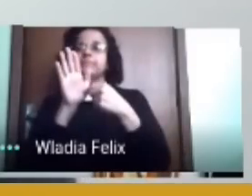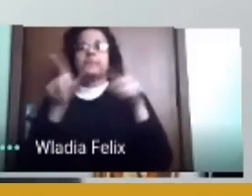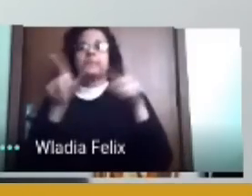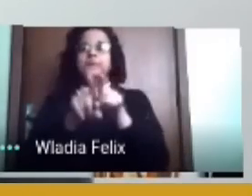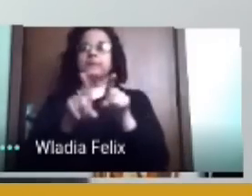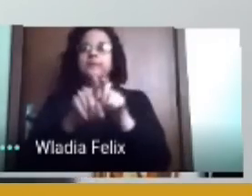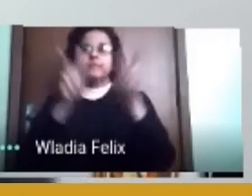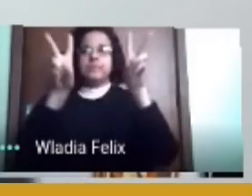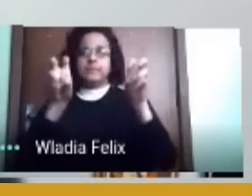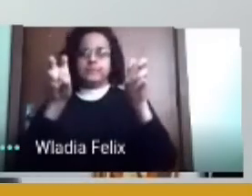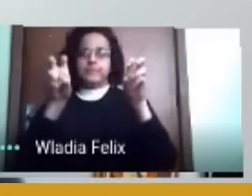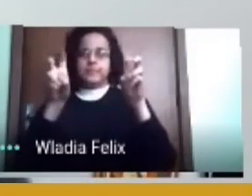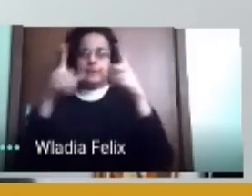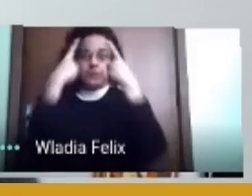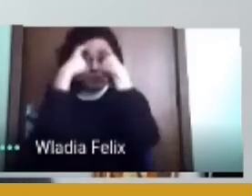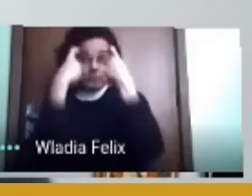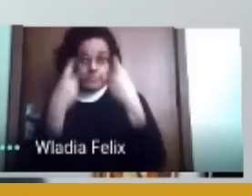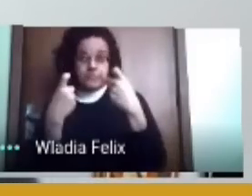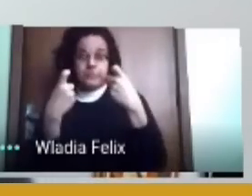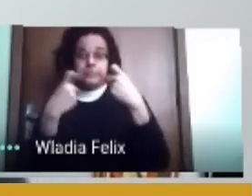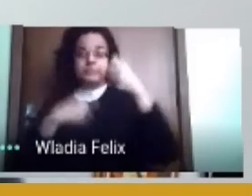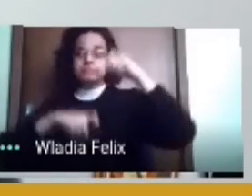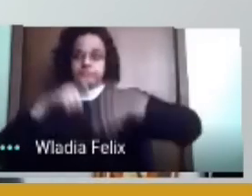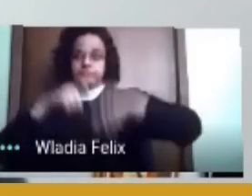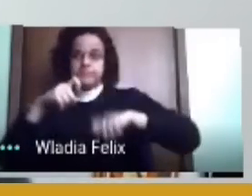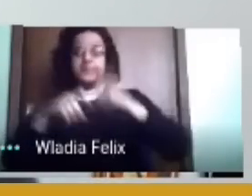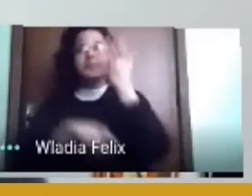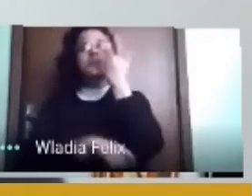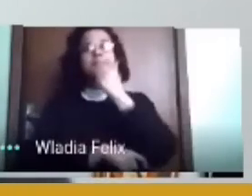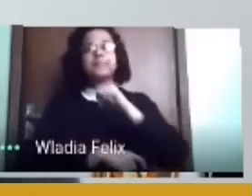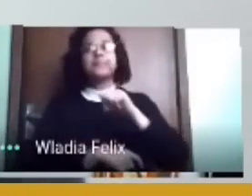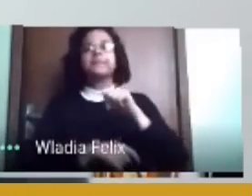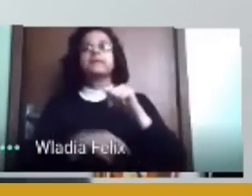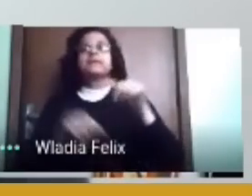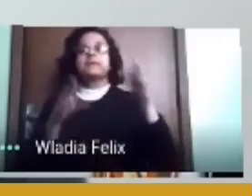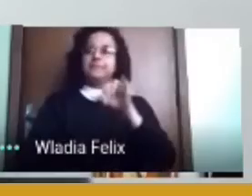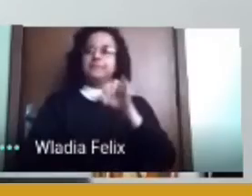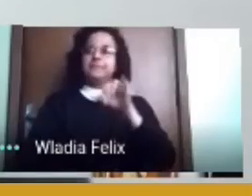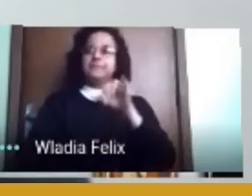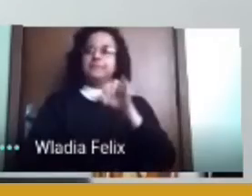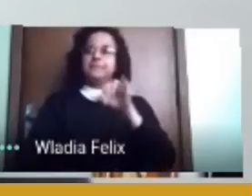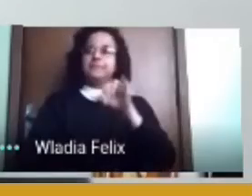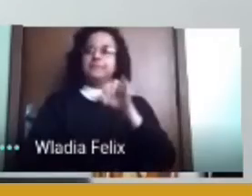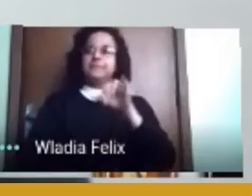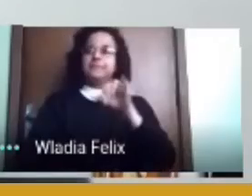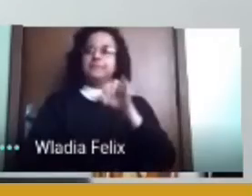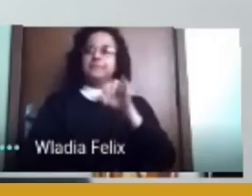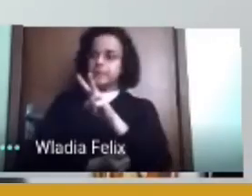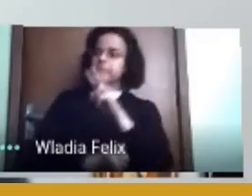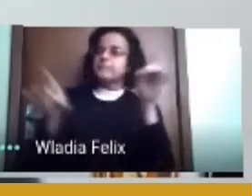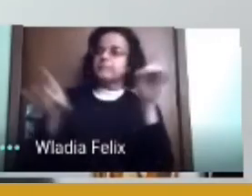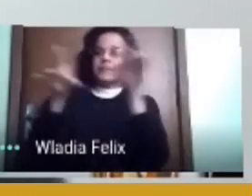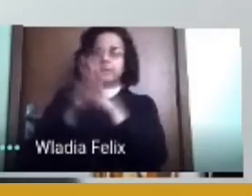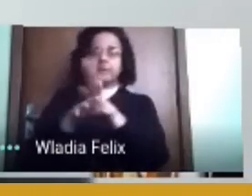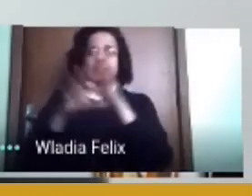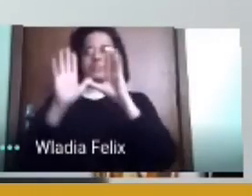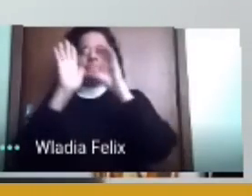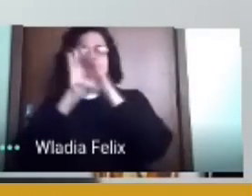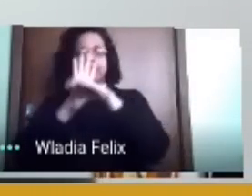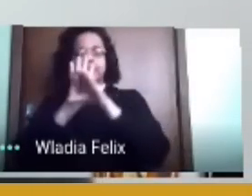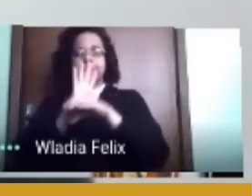Crianças e Adolescentes, desmistificando conceitos e enfrentando o problema. Por que eu atribuí essa titulação a essa nossa